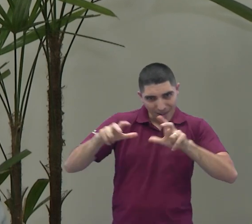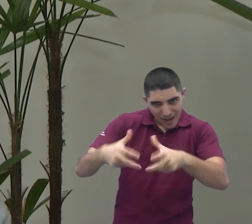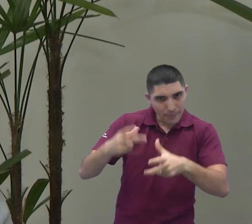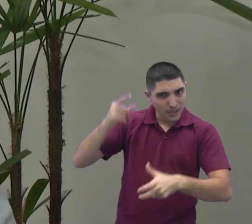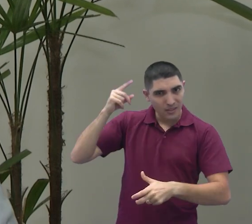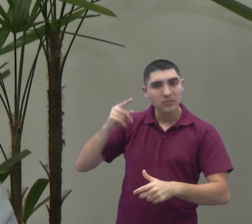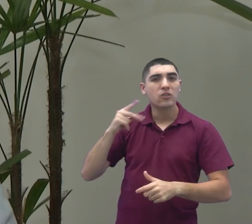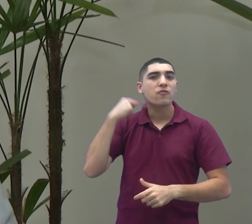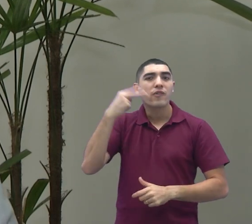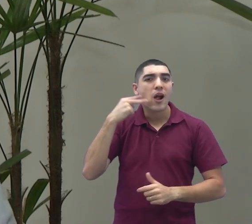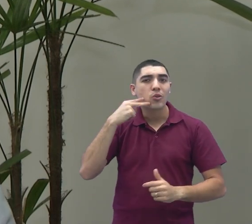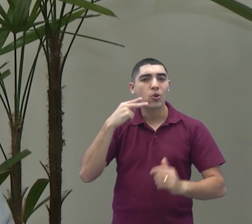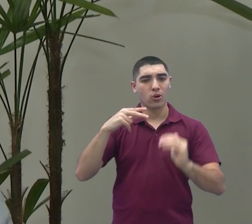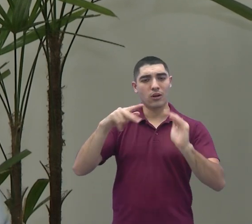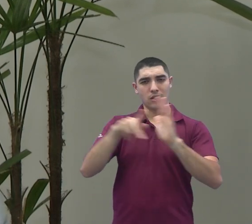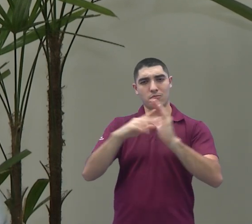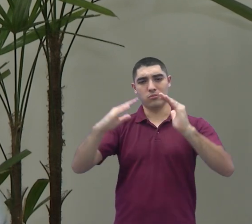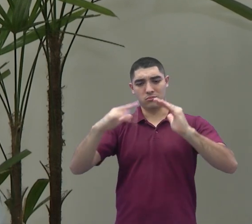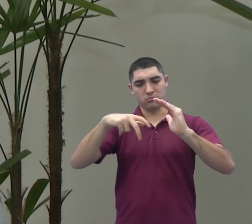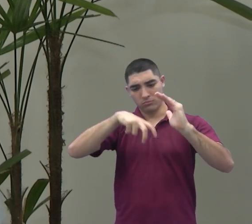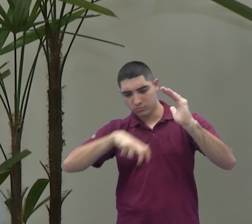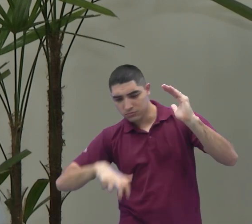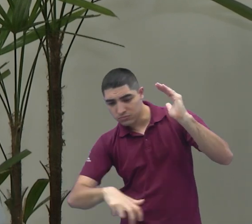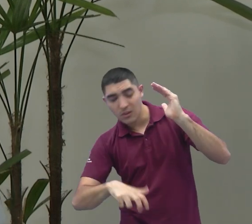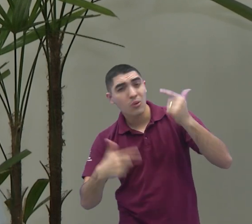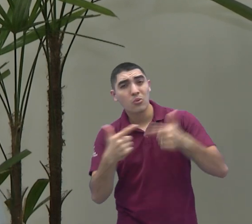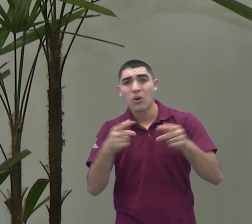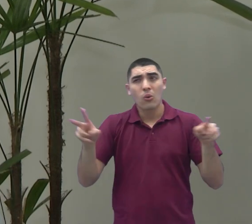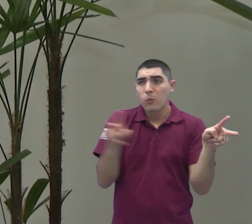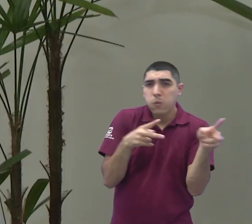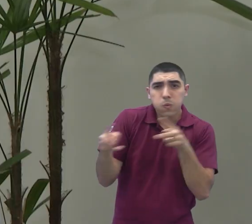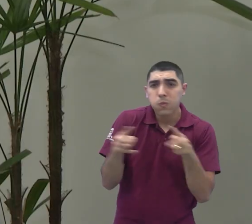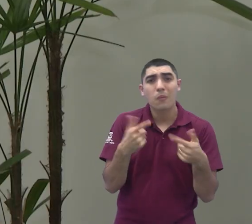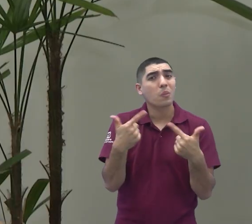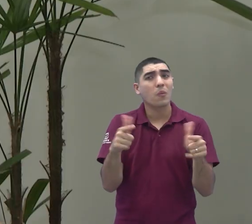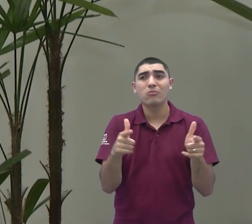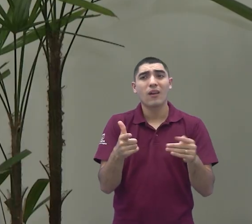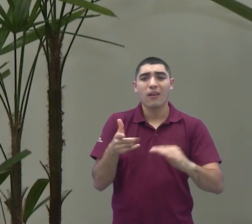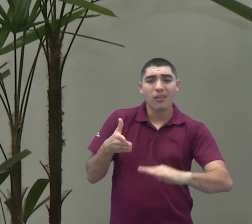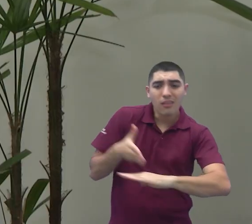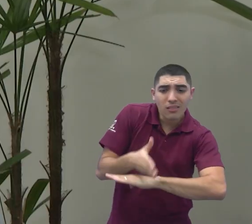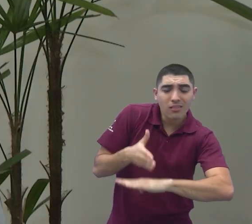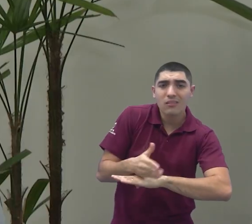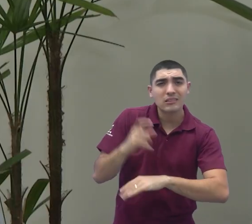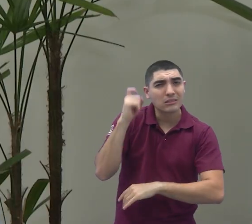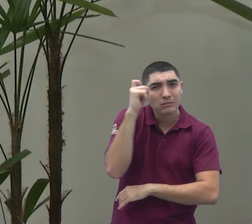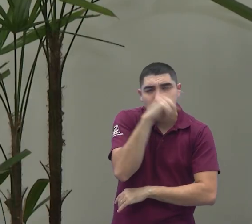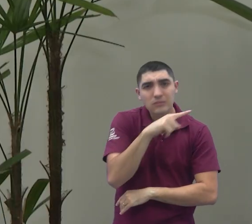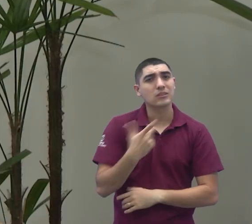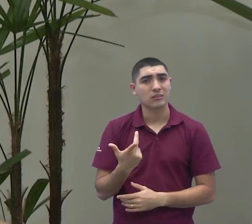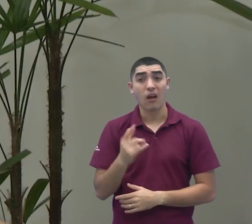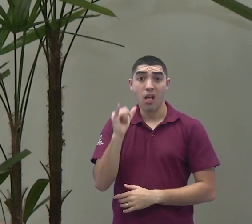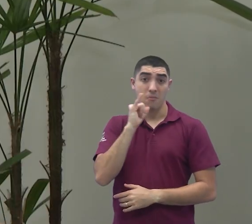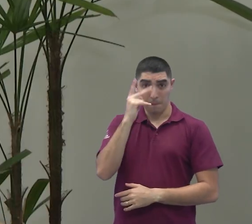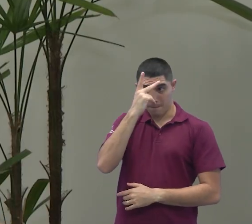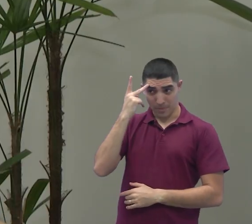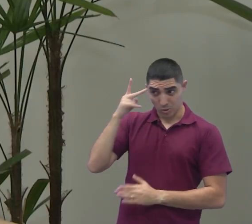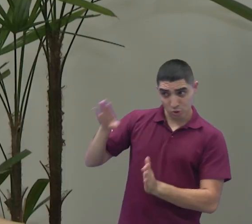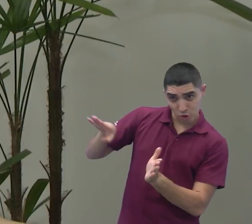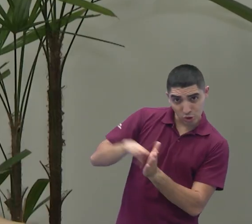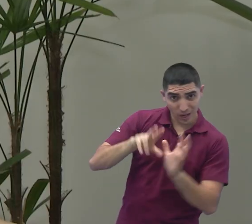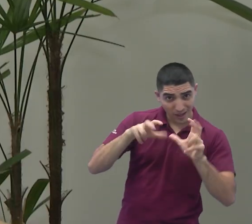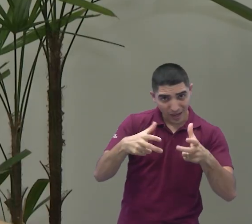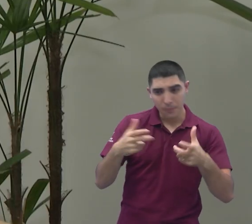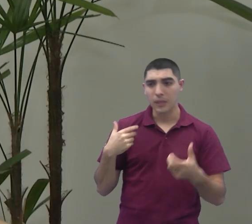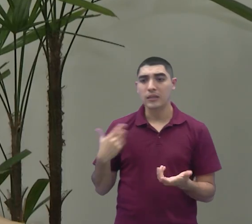vereadores ficavam no subsolo, não tinha ventilação, não tinha acessibilidade. Quem chegava na